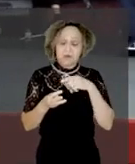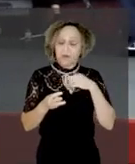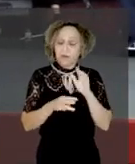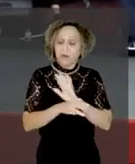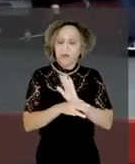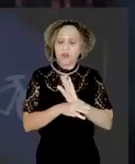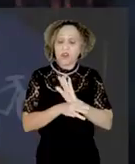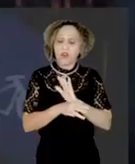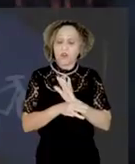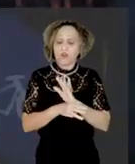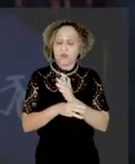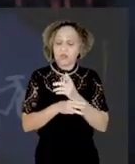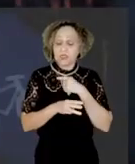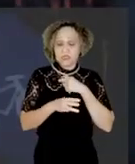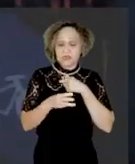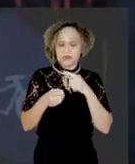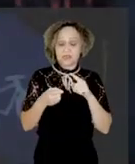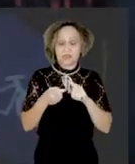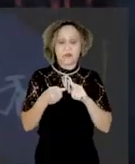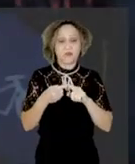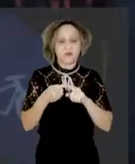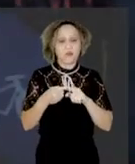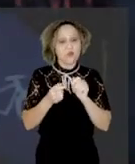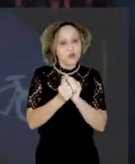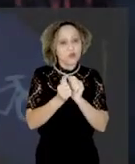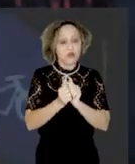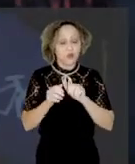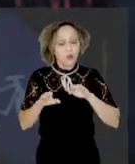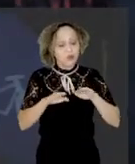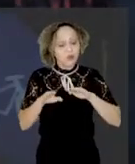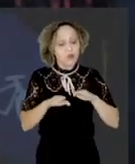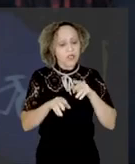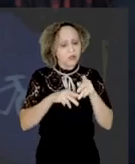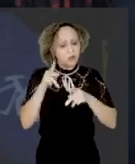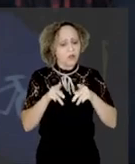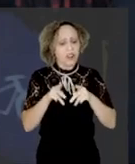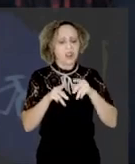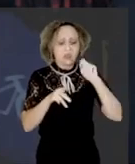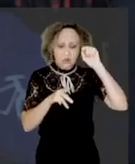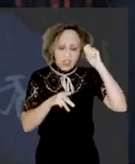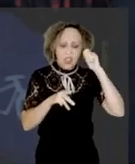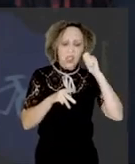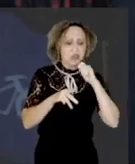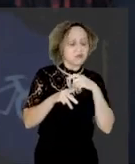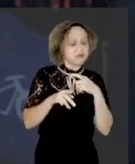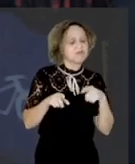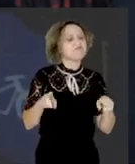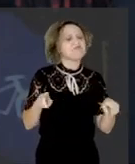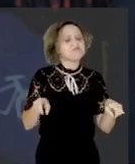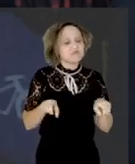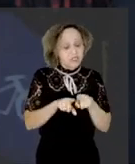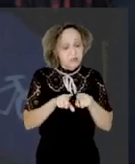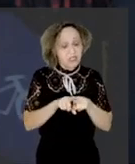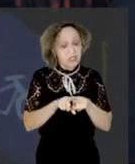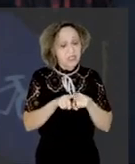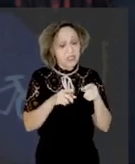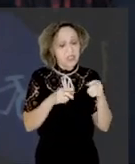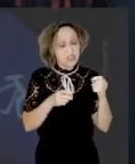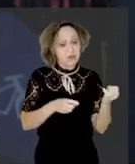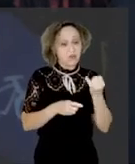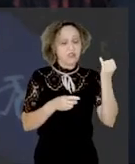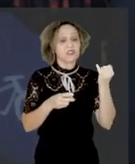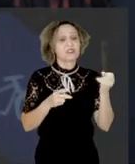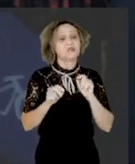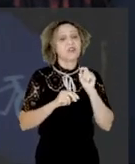ter medo da ditadura como Marighella e fazer luta. Mas também esse espaço,